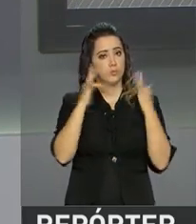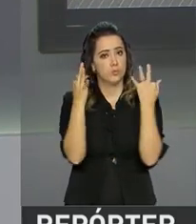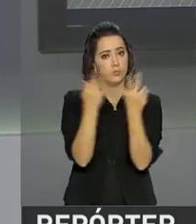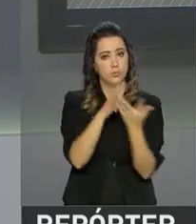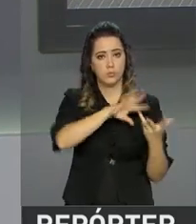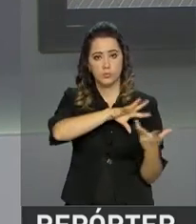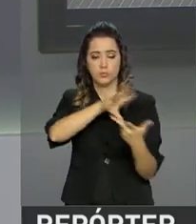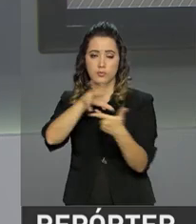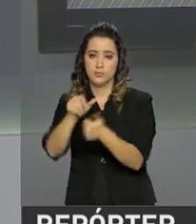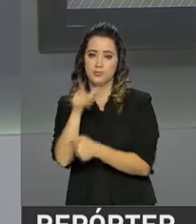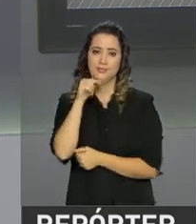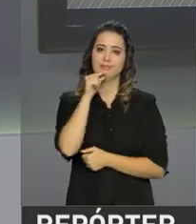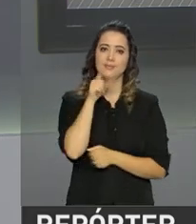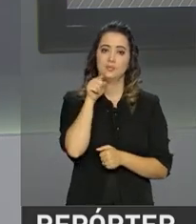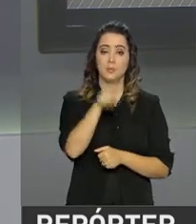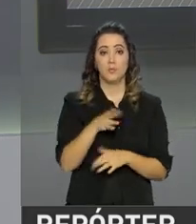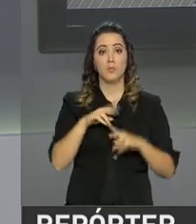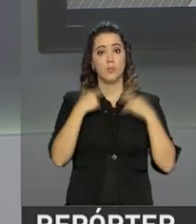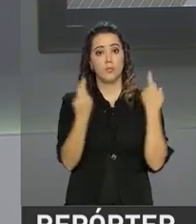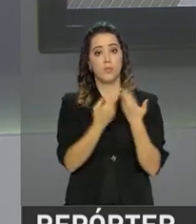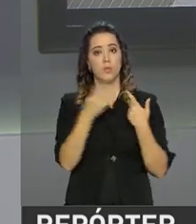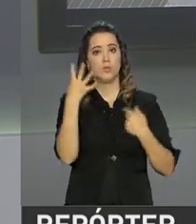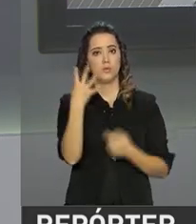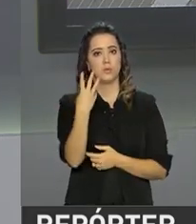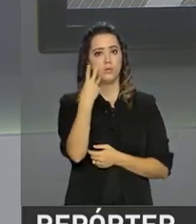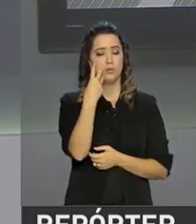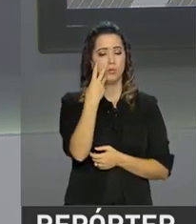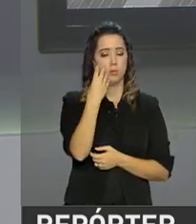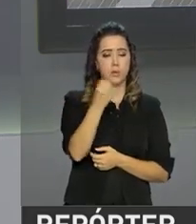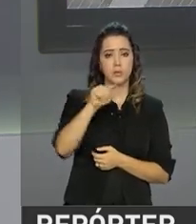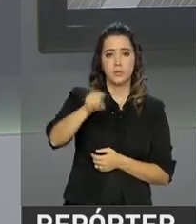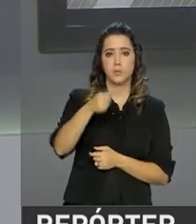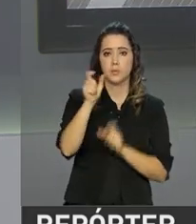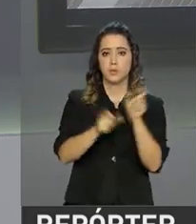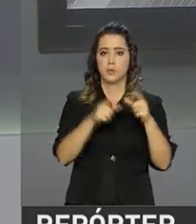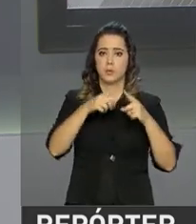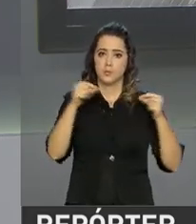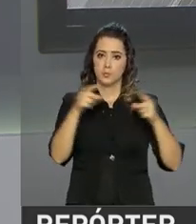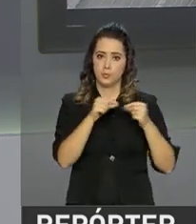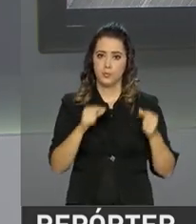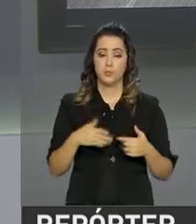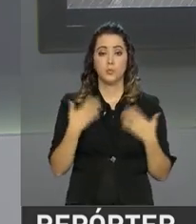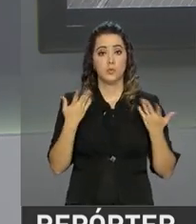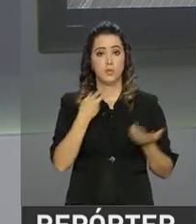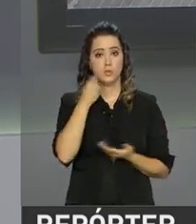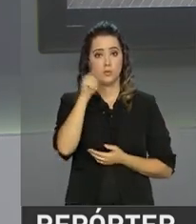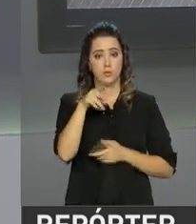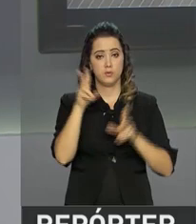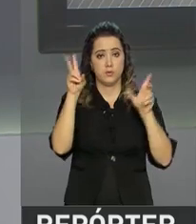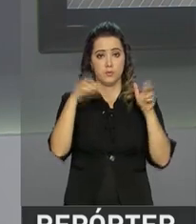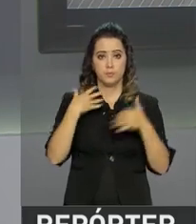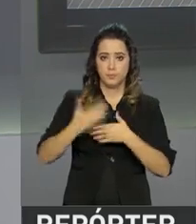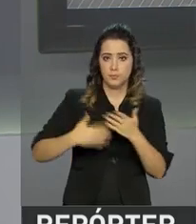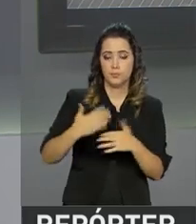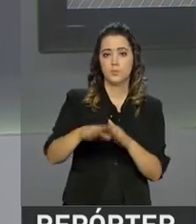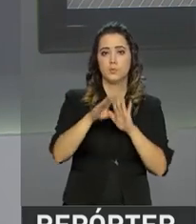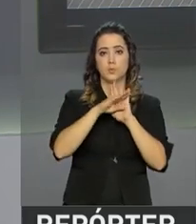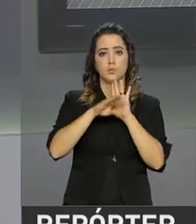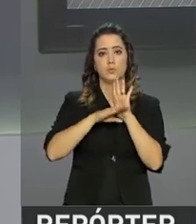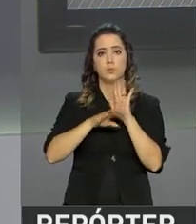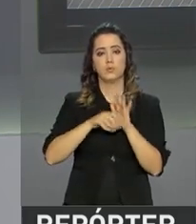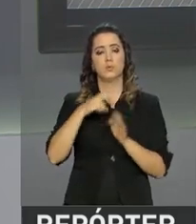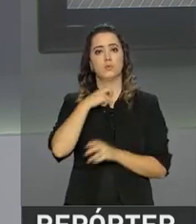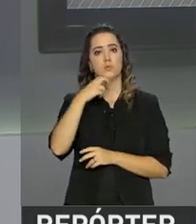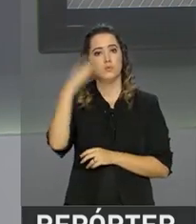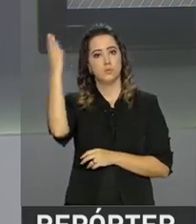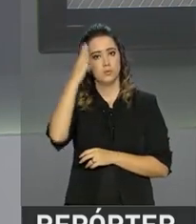8º fórum mundial da água que vai reunir 40 mil pessoas aqui em brasília e pra falar dessa grande mobilização o